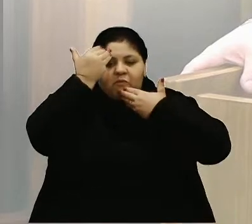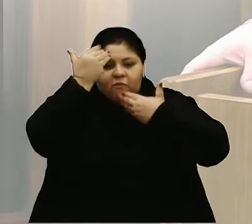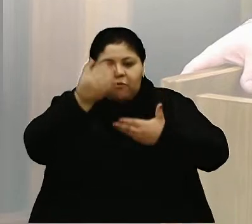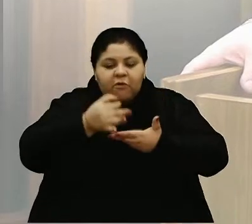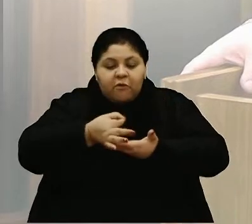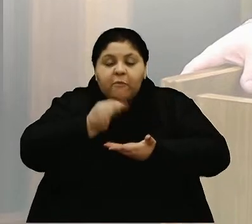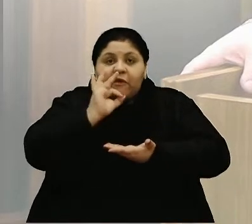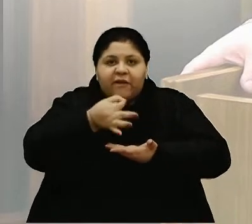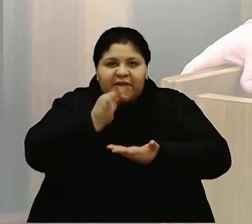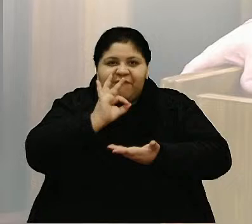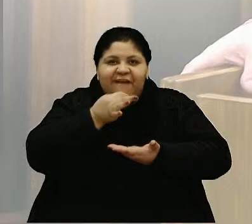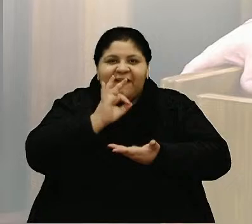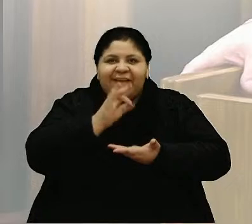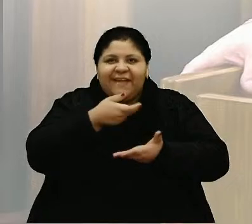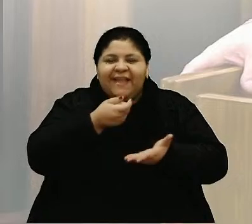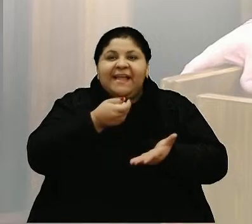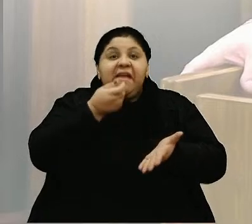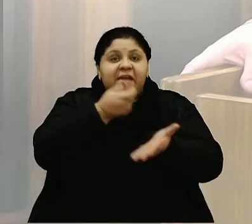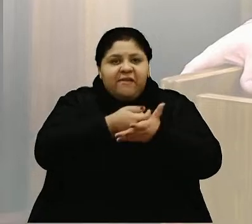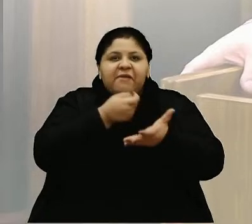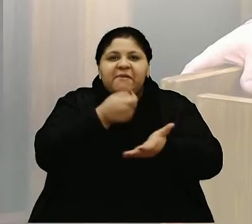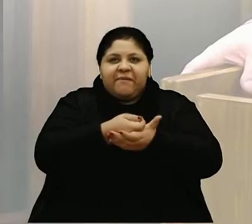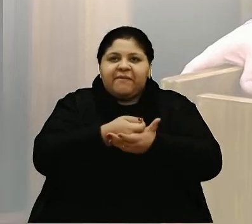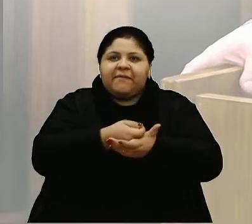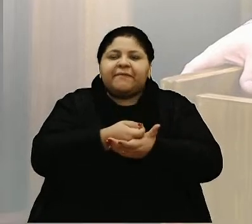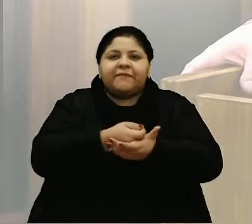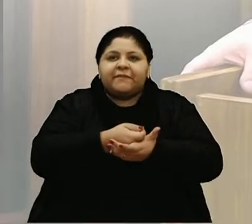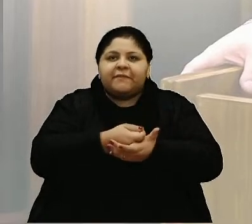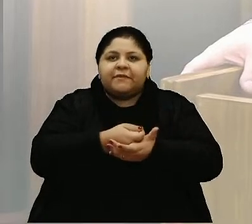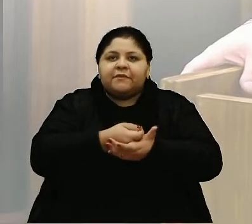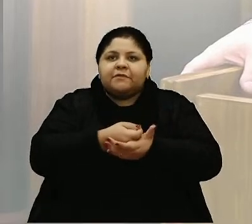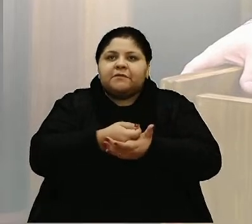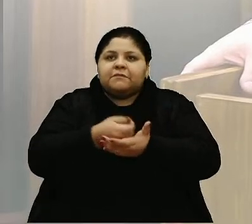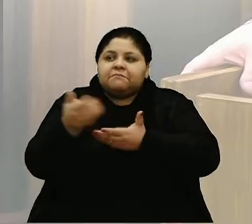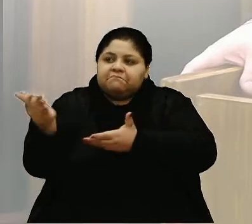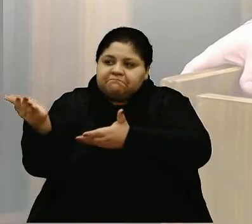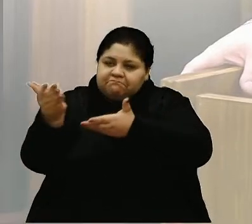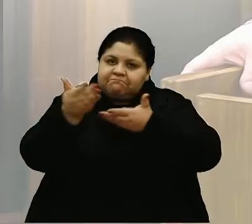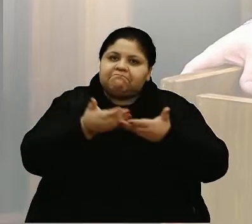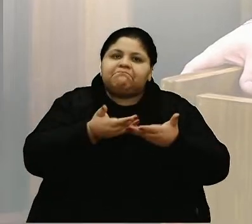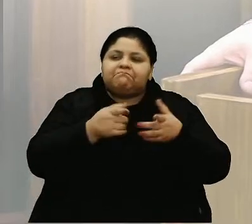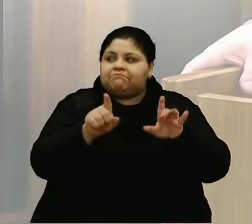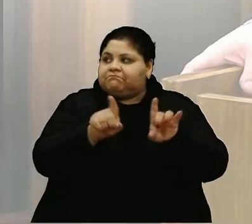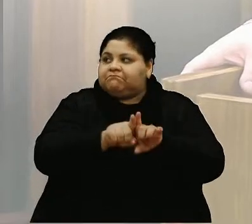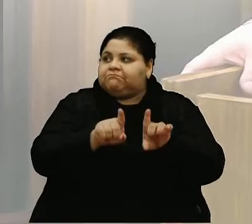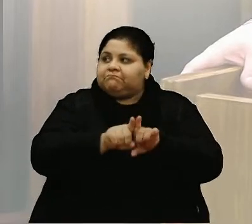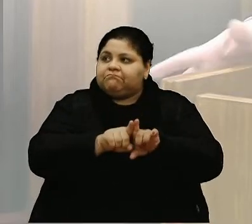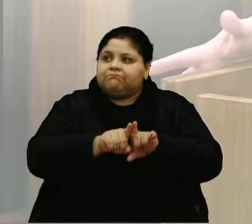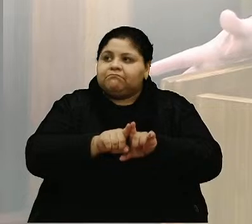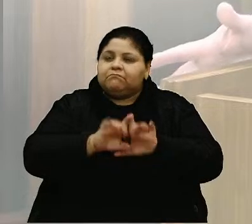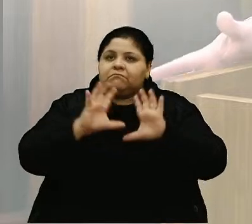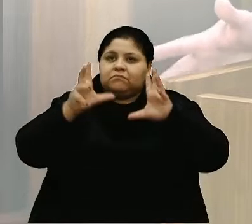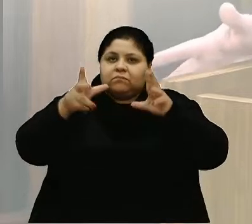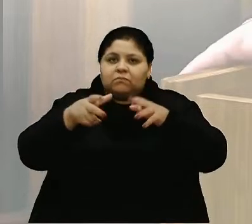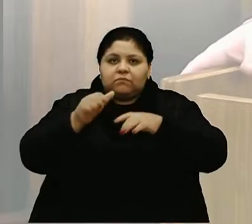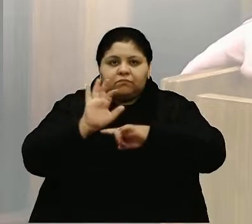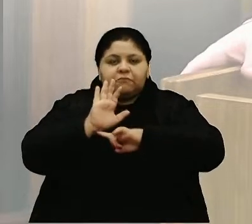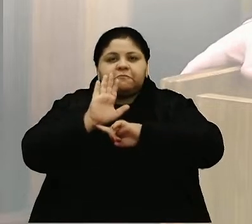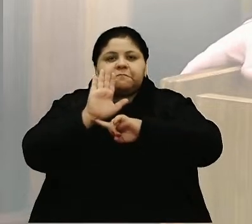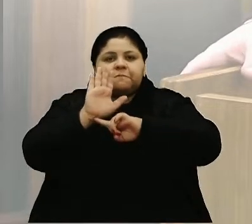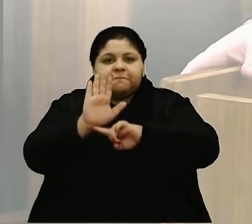me pagam lá na concessionária, pela receptividade de vocês e por todo o auxílio que